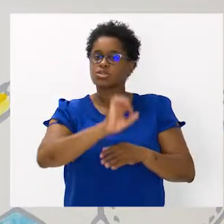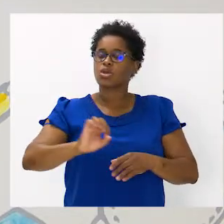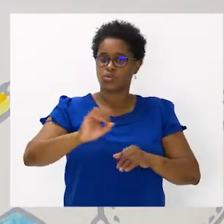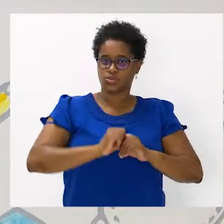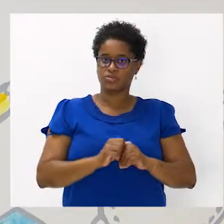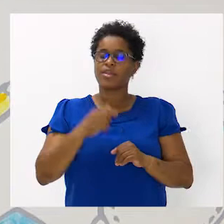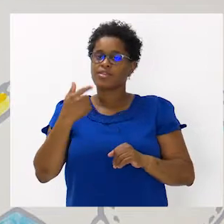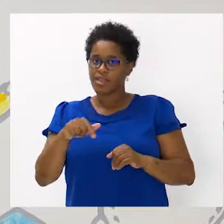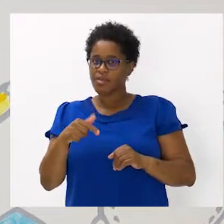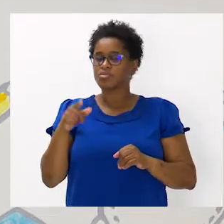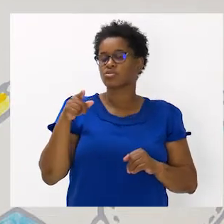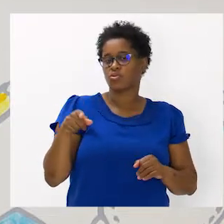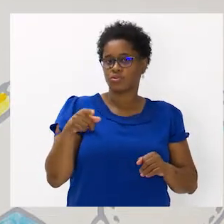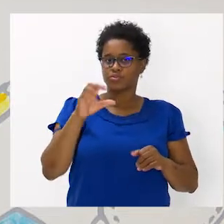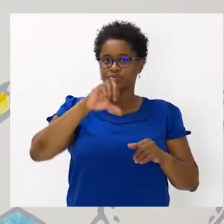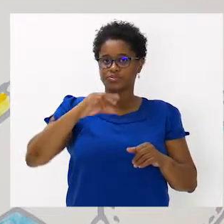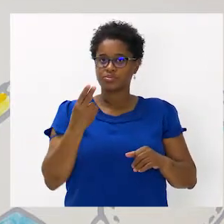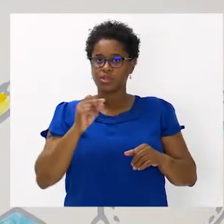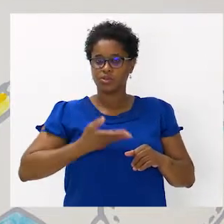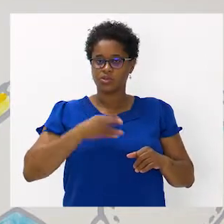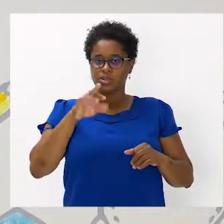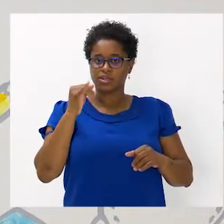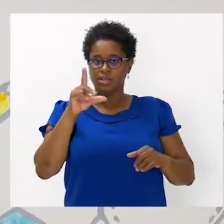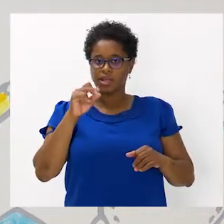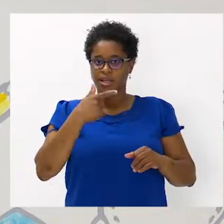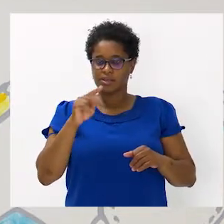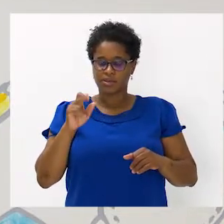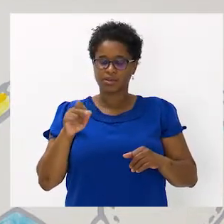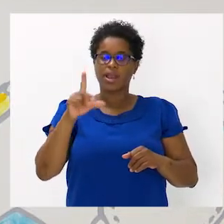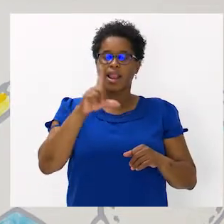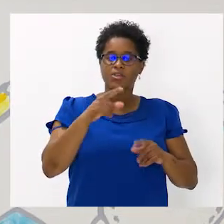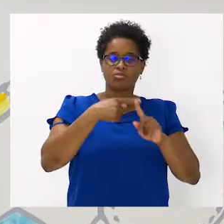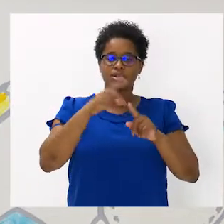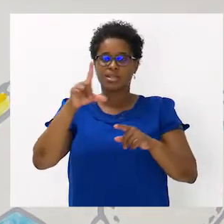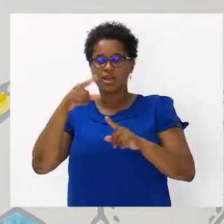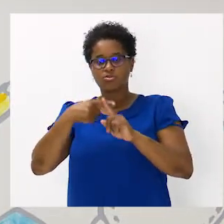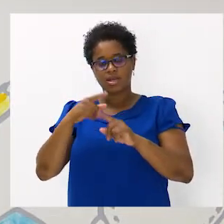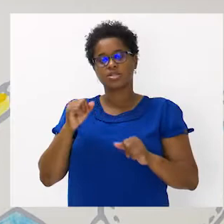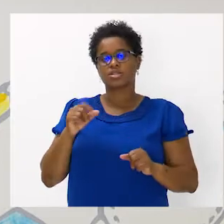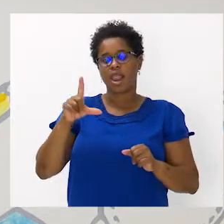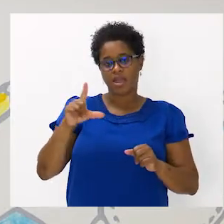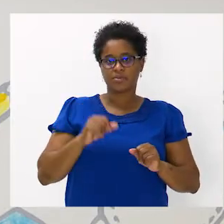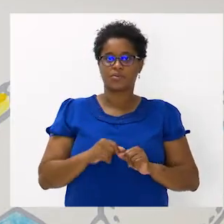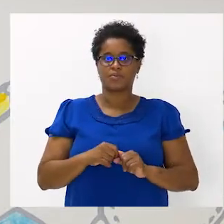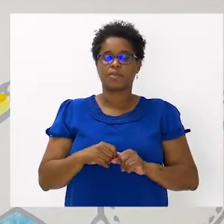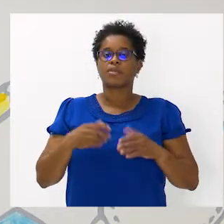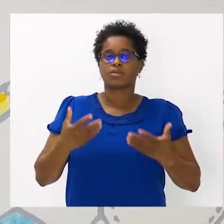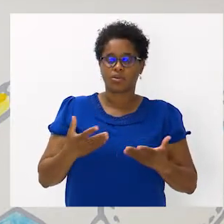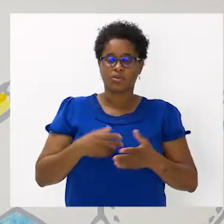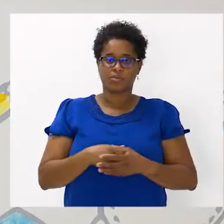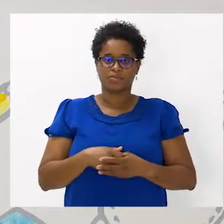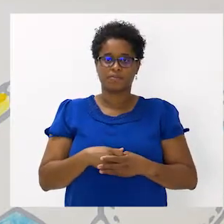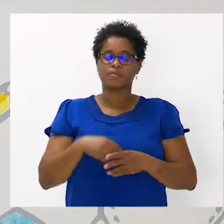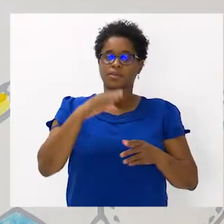contorno. Então, temos um quadrilátero, é 4 lados, então é lado mais lado, mais lado, mais lado.